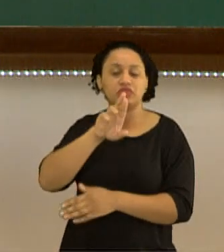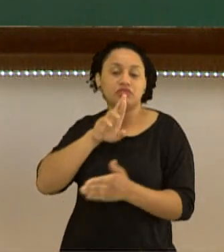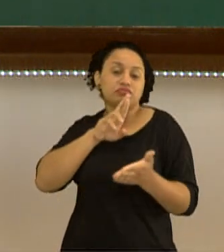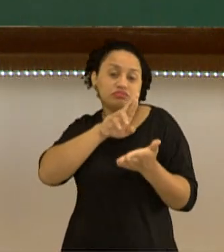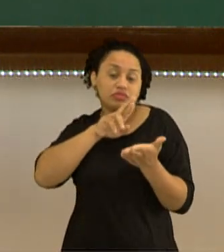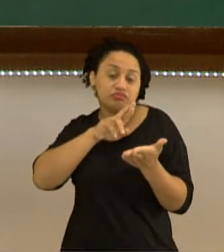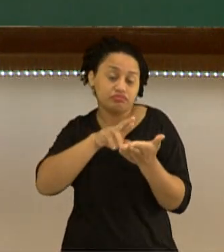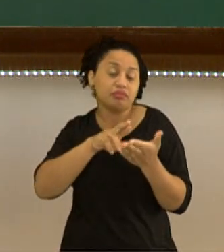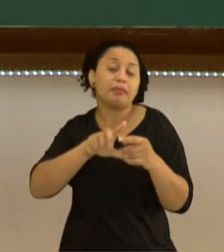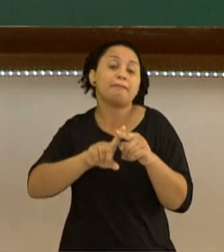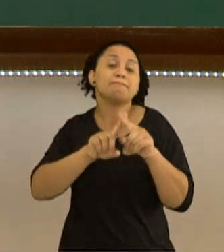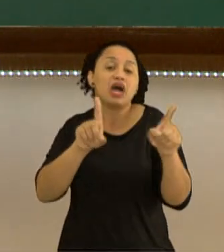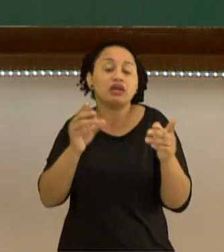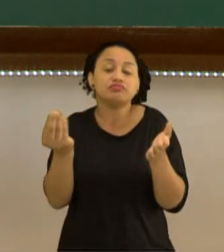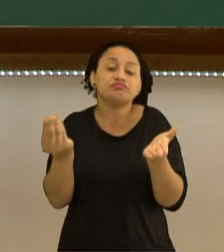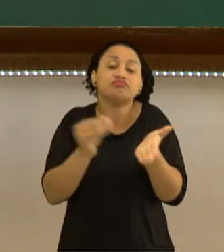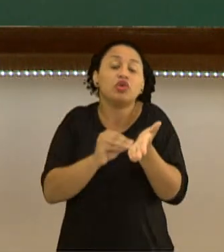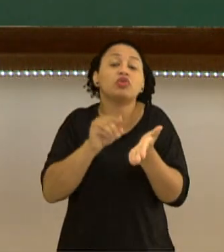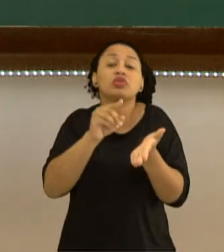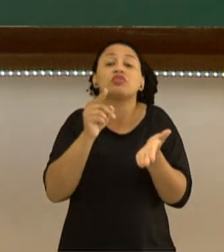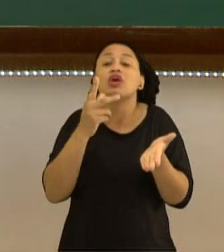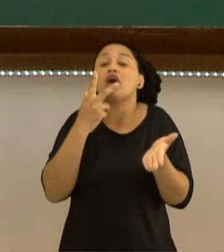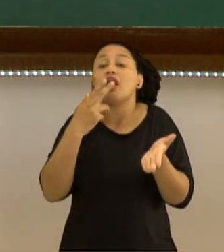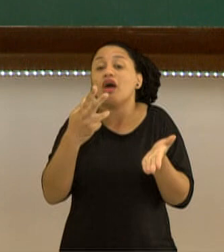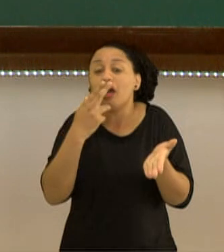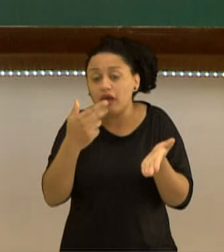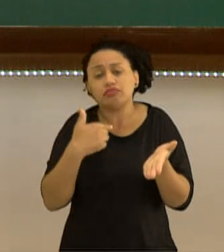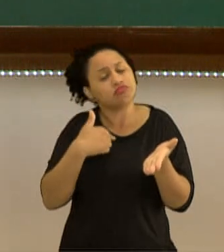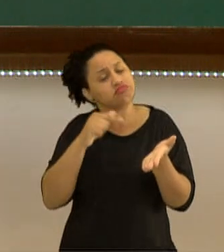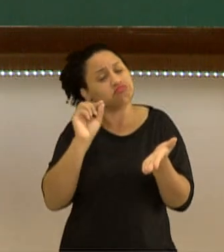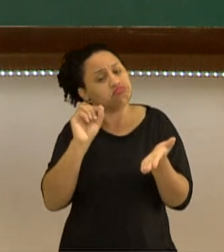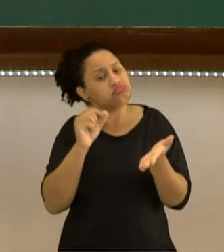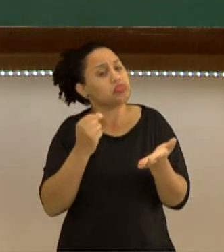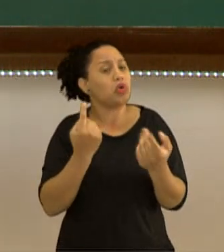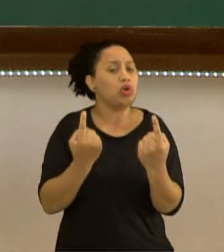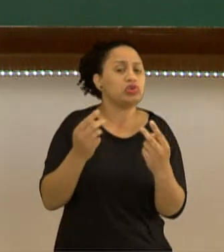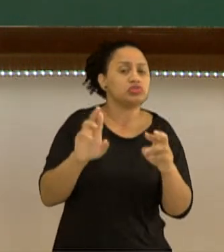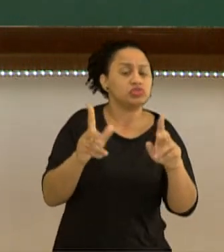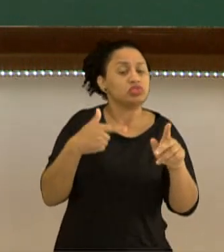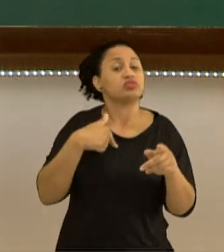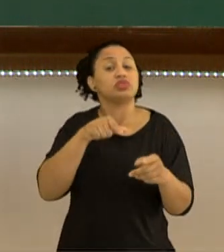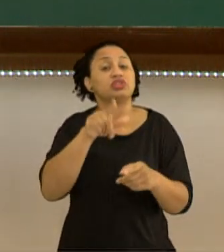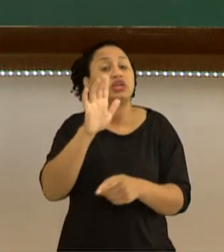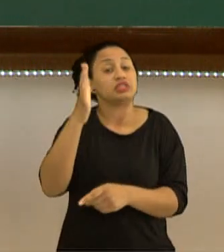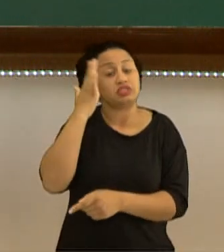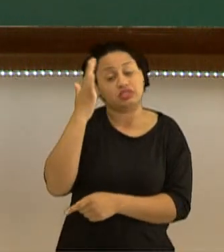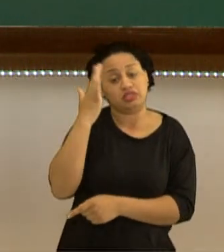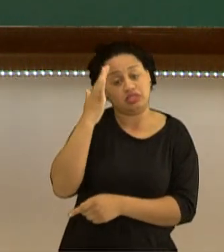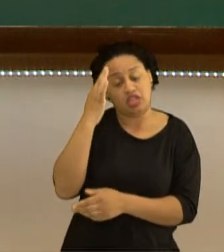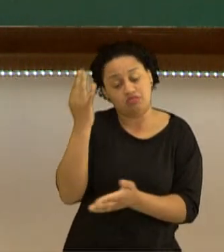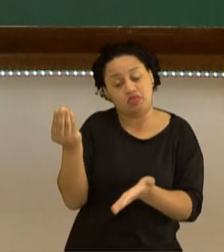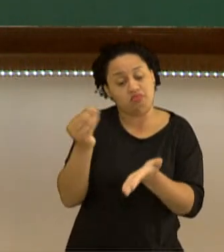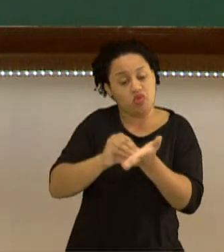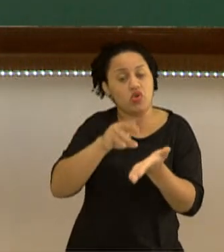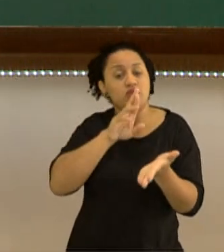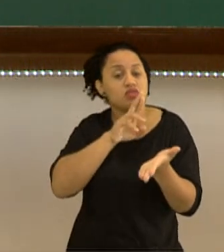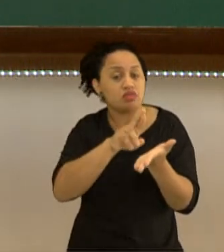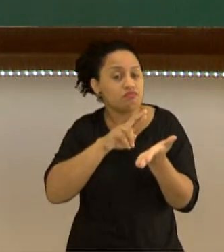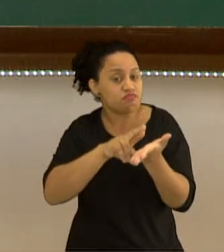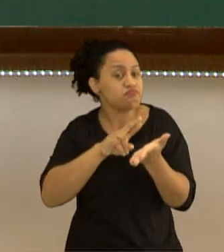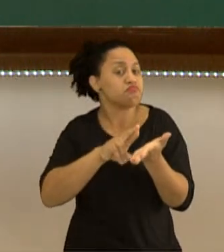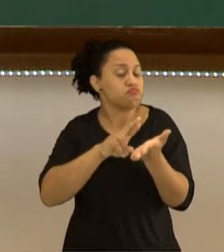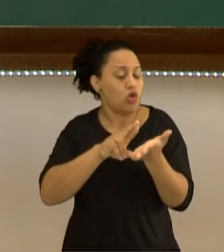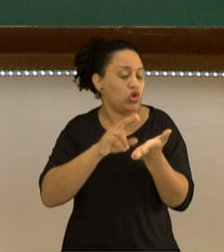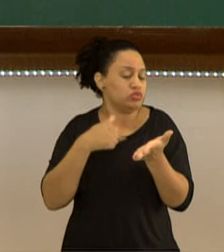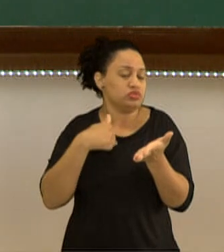resposta. Mas coloque o que vocês acreditam, né, que seja, o que vocês já conhecem, o que vocês já sabem, o que vocês já estudaram